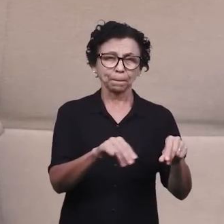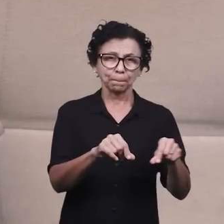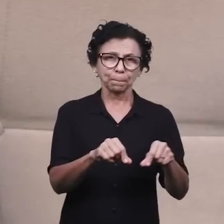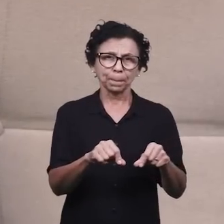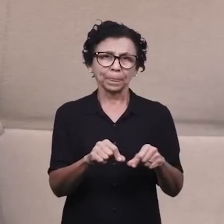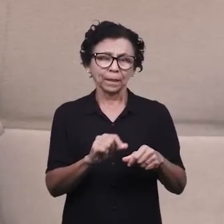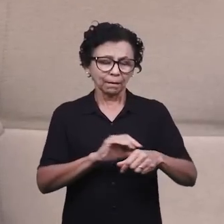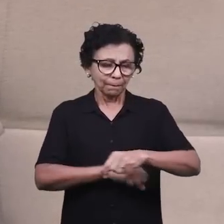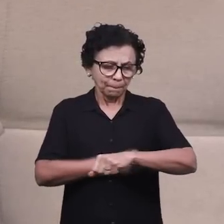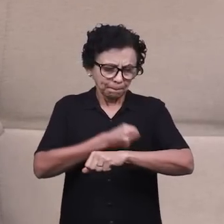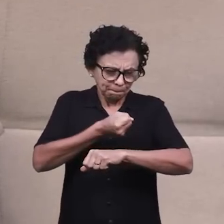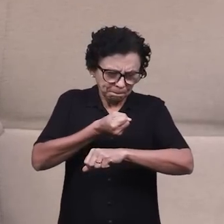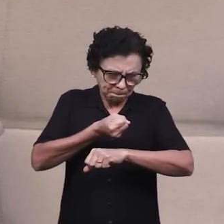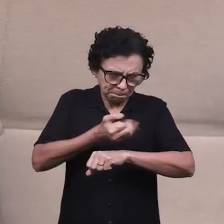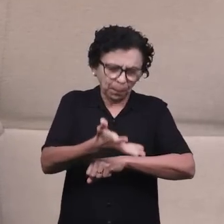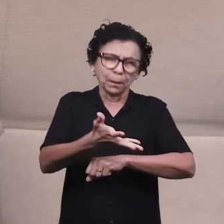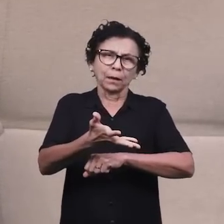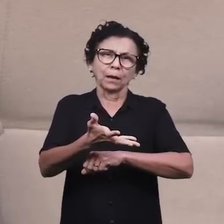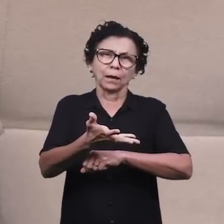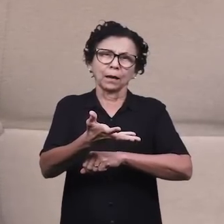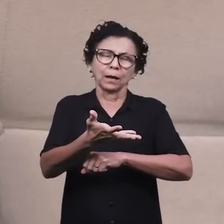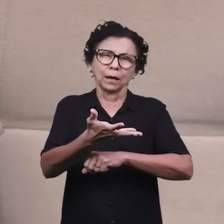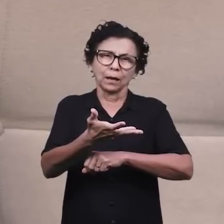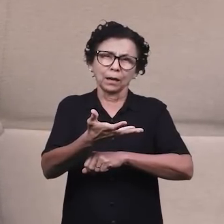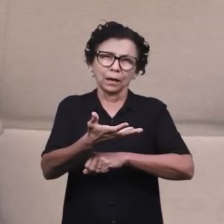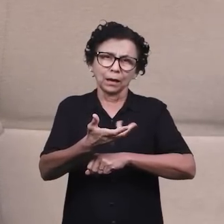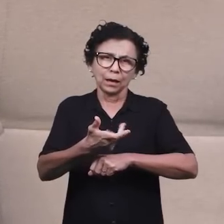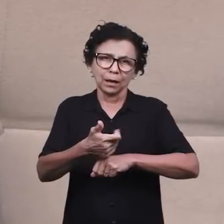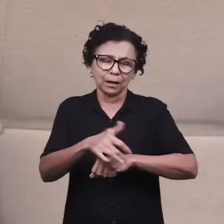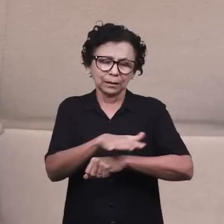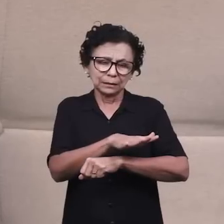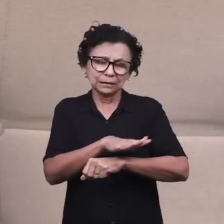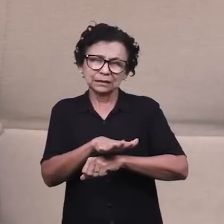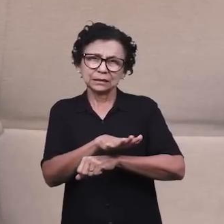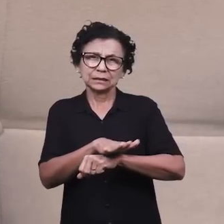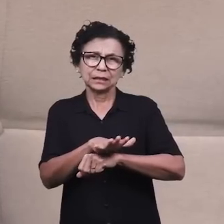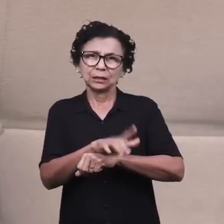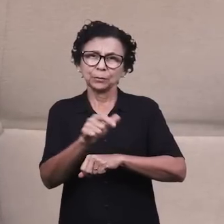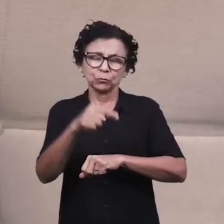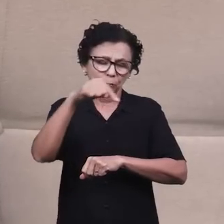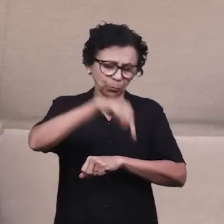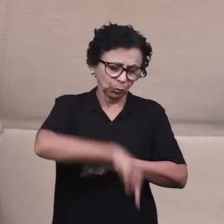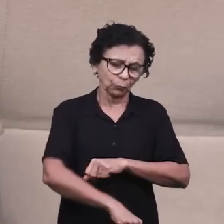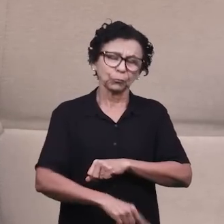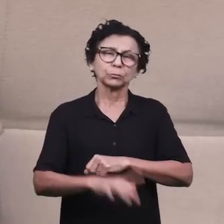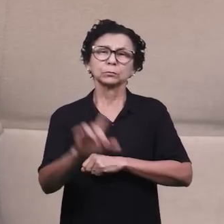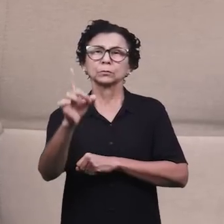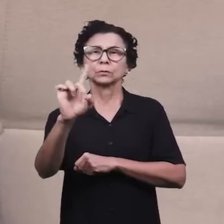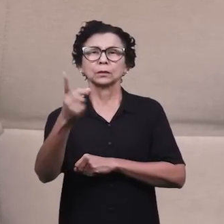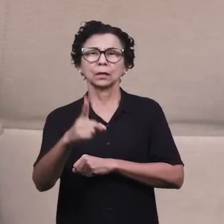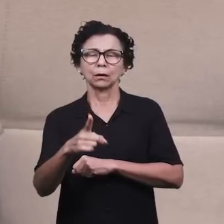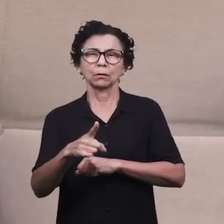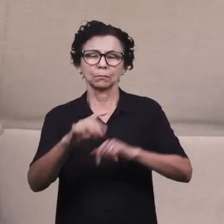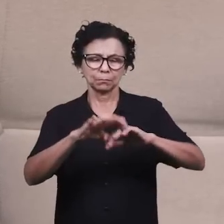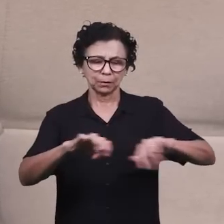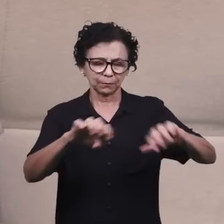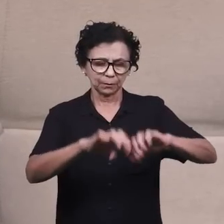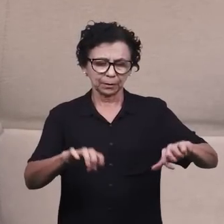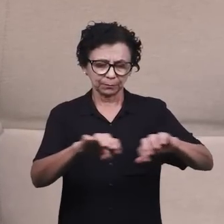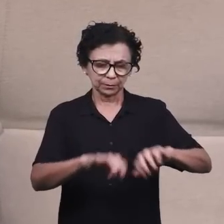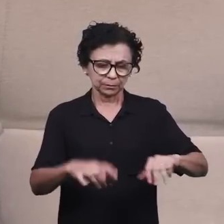é tão rico em detalhes que ele fala de 3 terras em que a